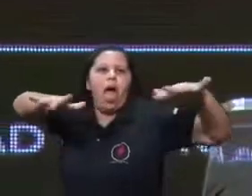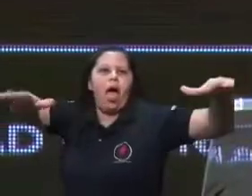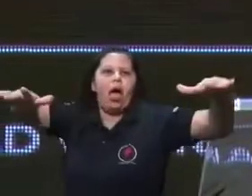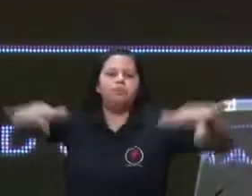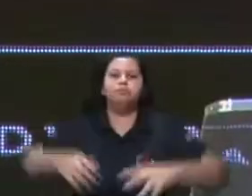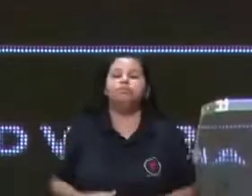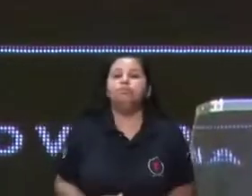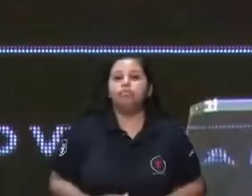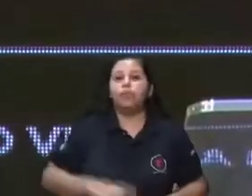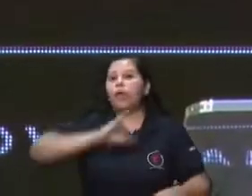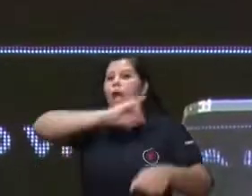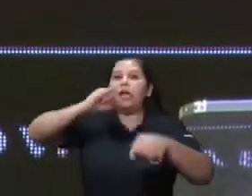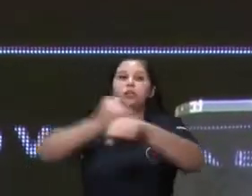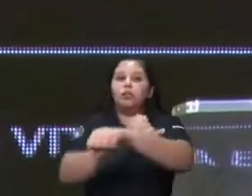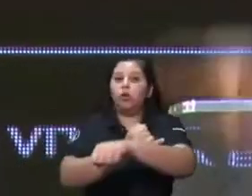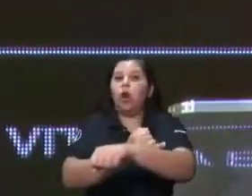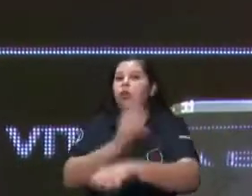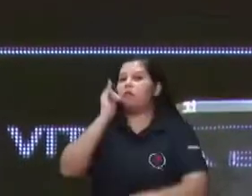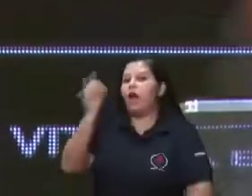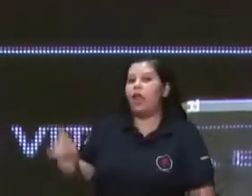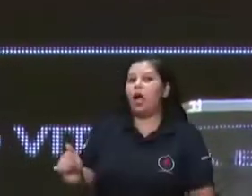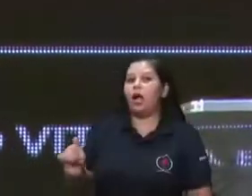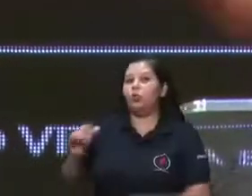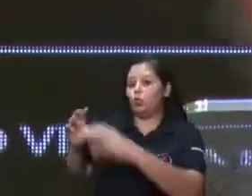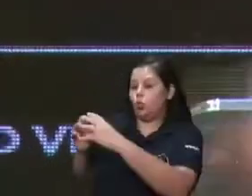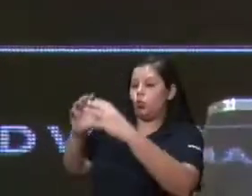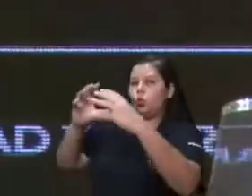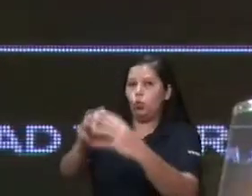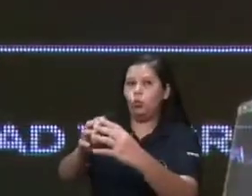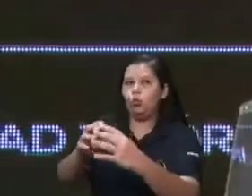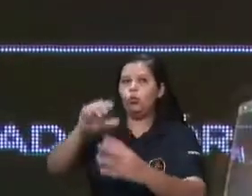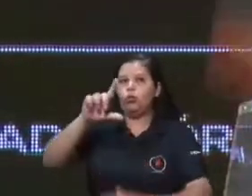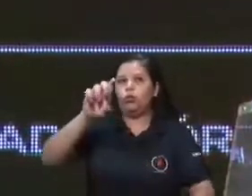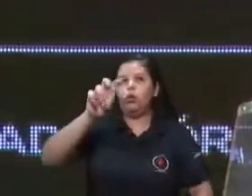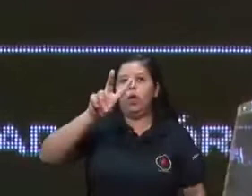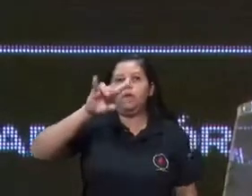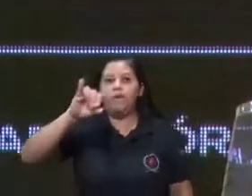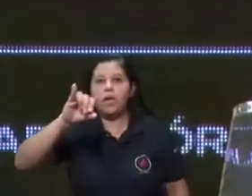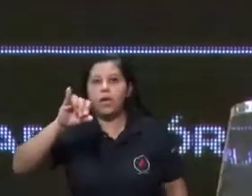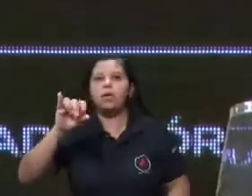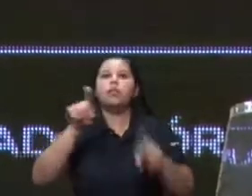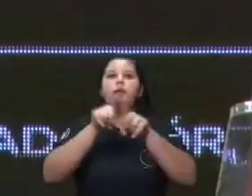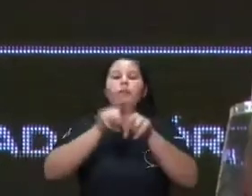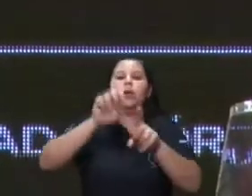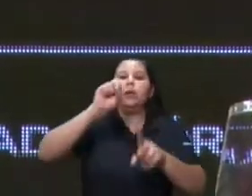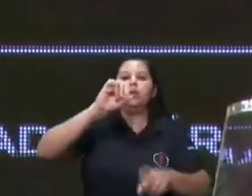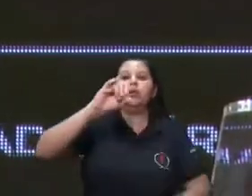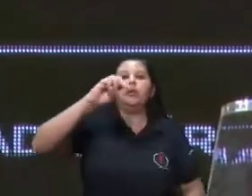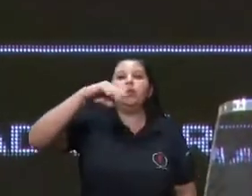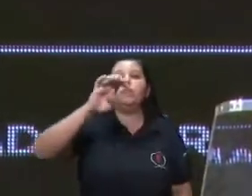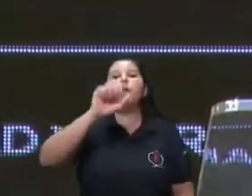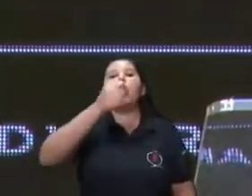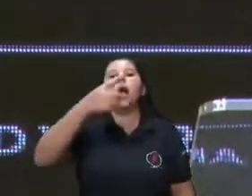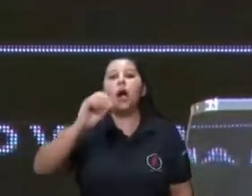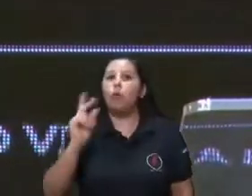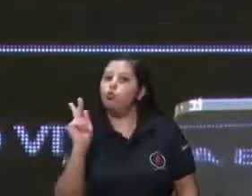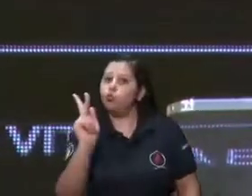que a tribo de Levi e de Simeão desaparecerão.